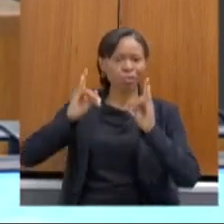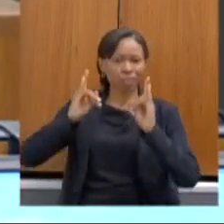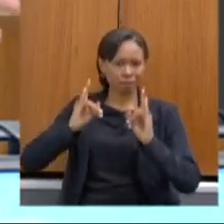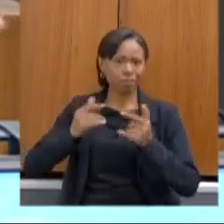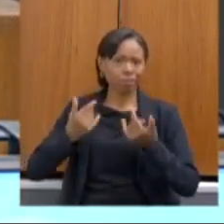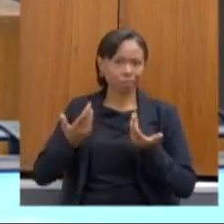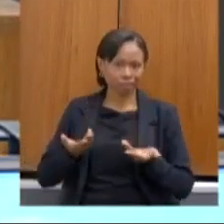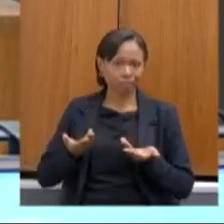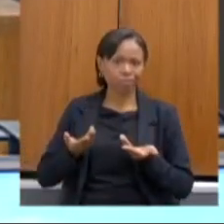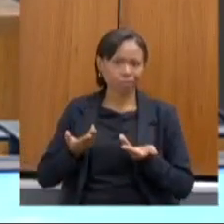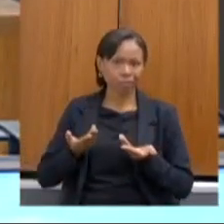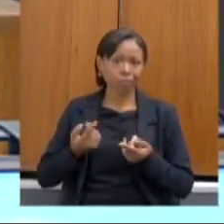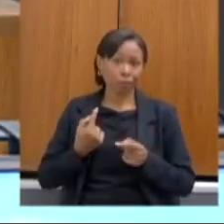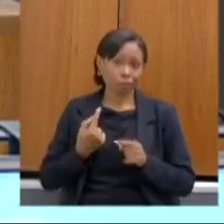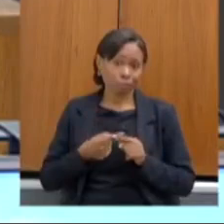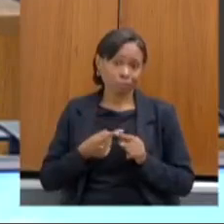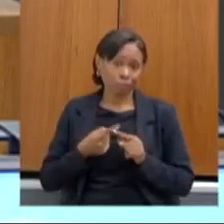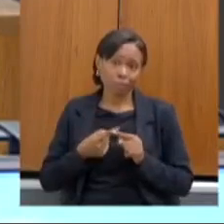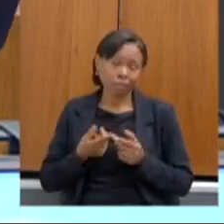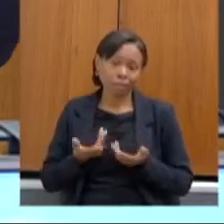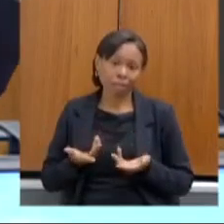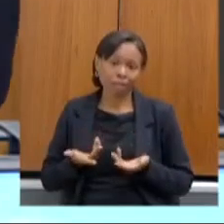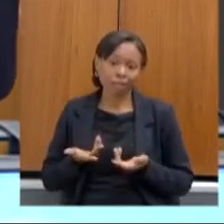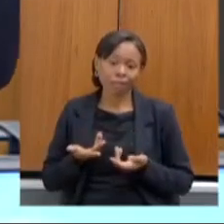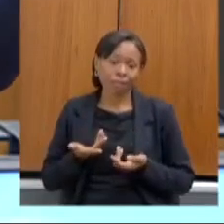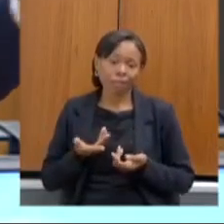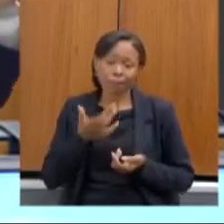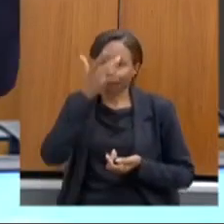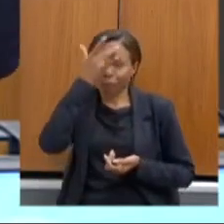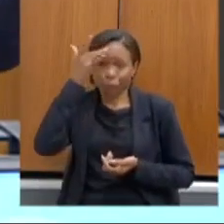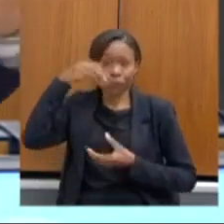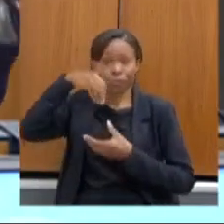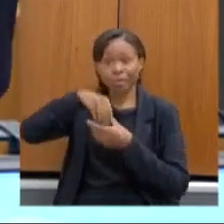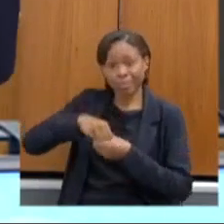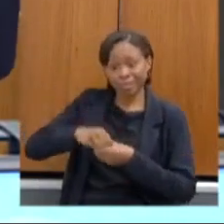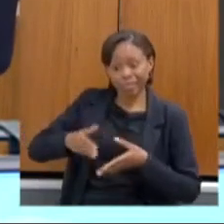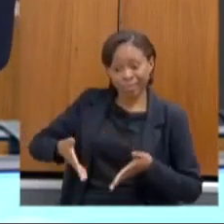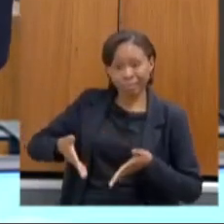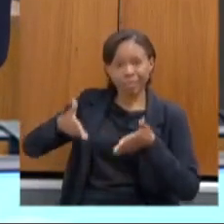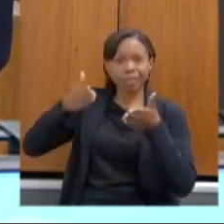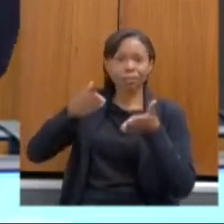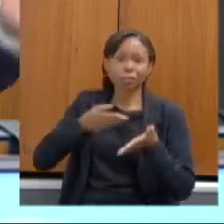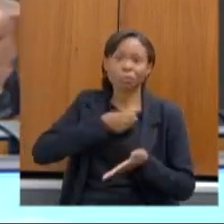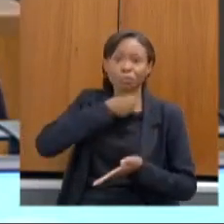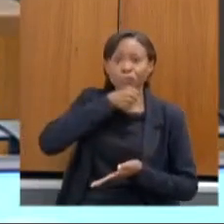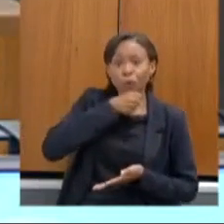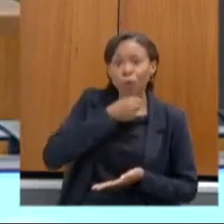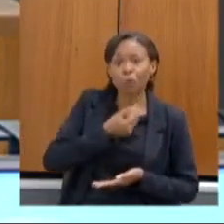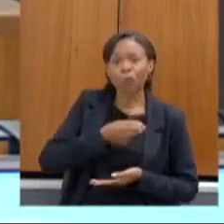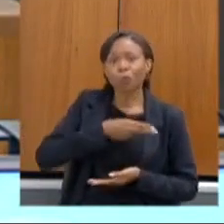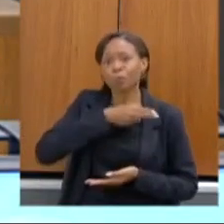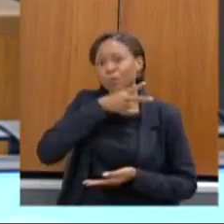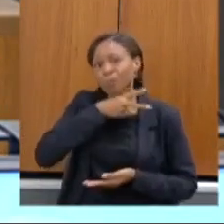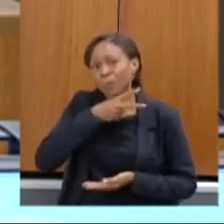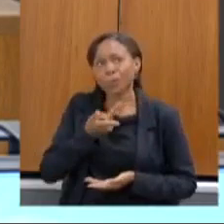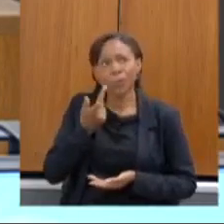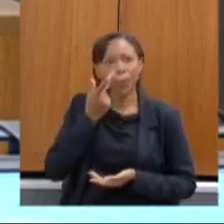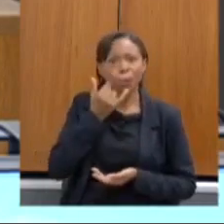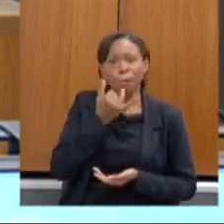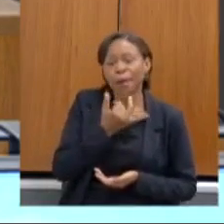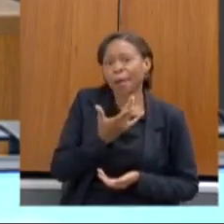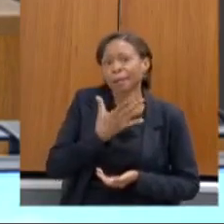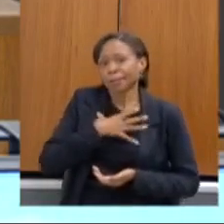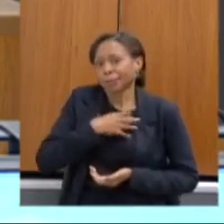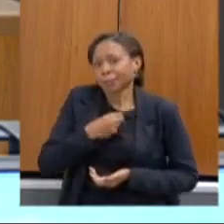título a quem Ali mora Às vezes o bisavô avô pai né o filho tá ali e